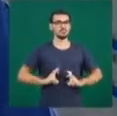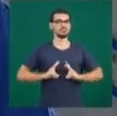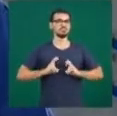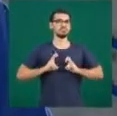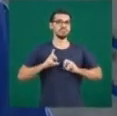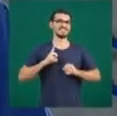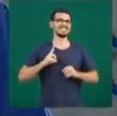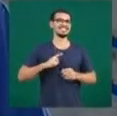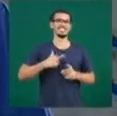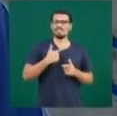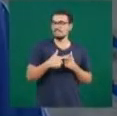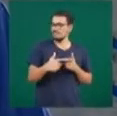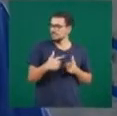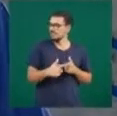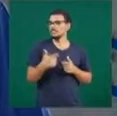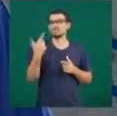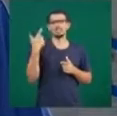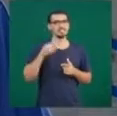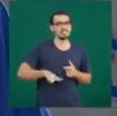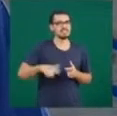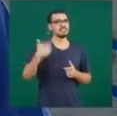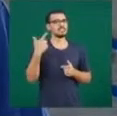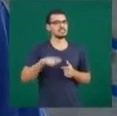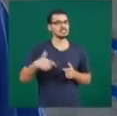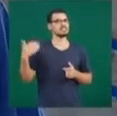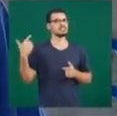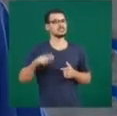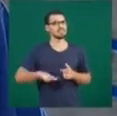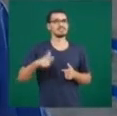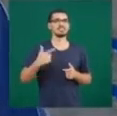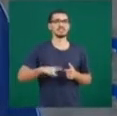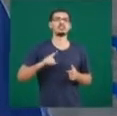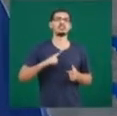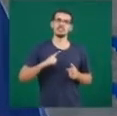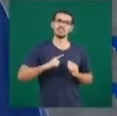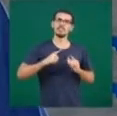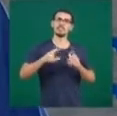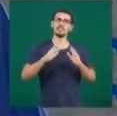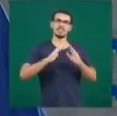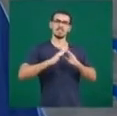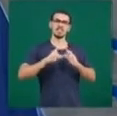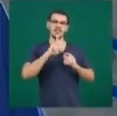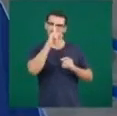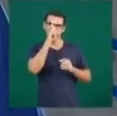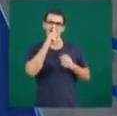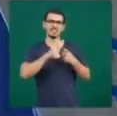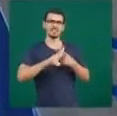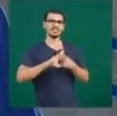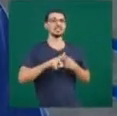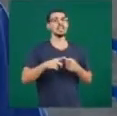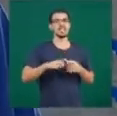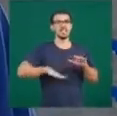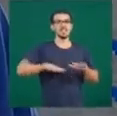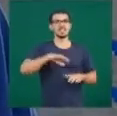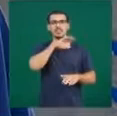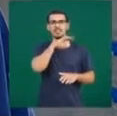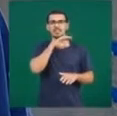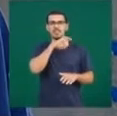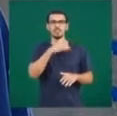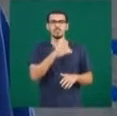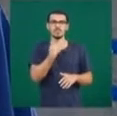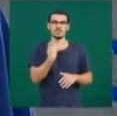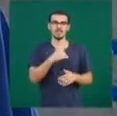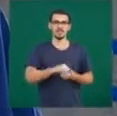médica de pequenos animais e um dos maiores motivos de óbito desses animais. E hoje, o médico